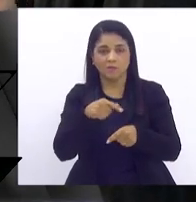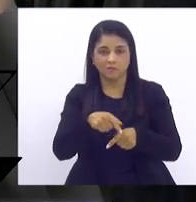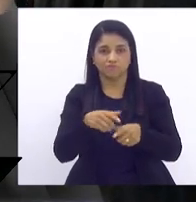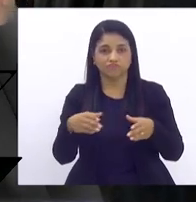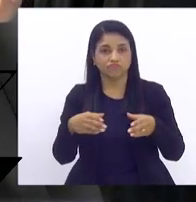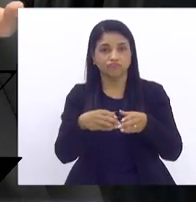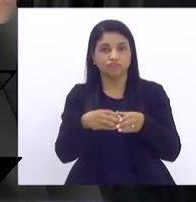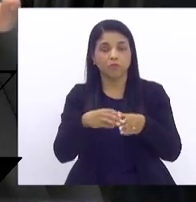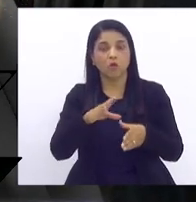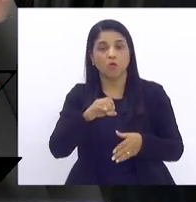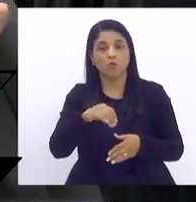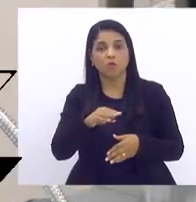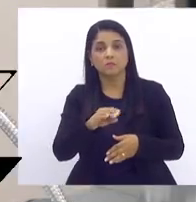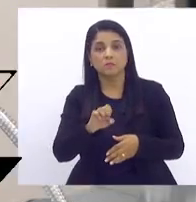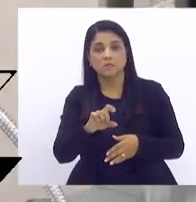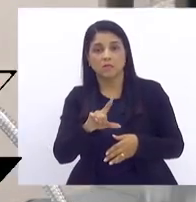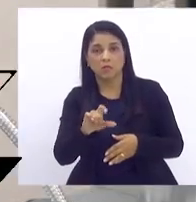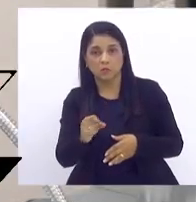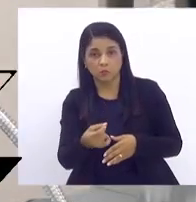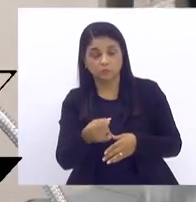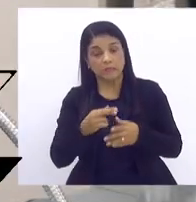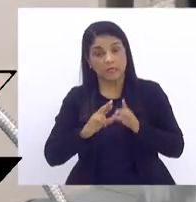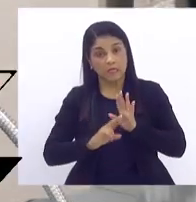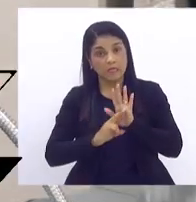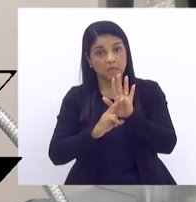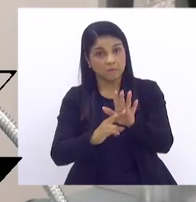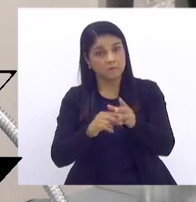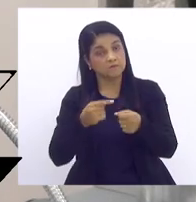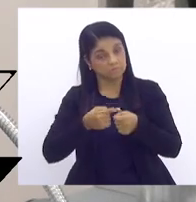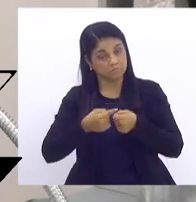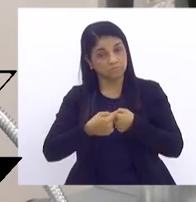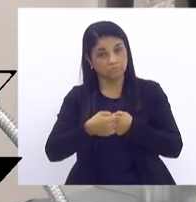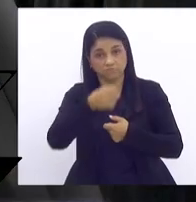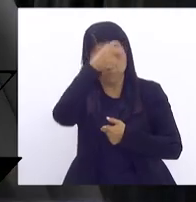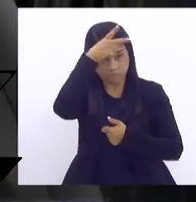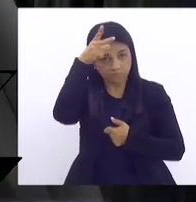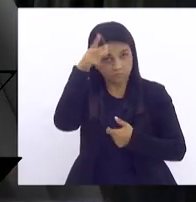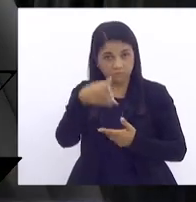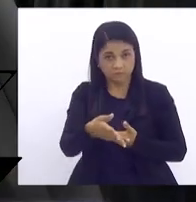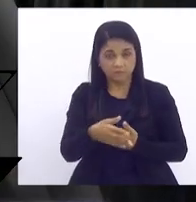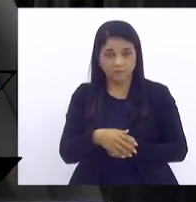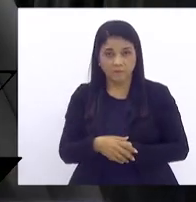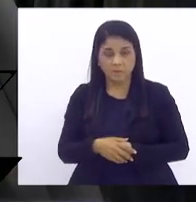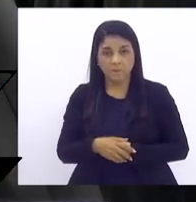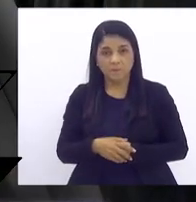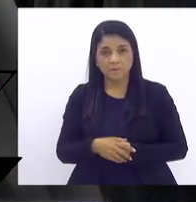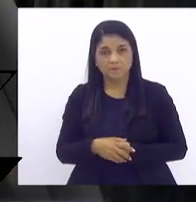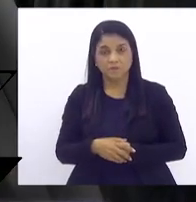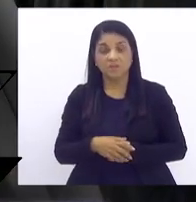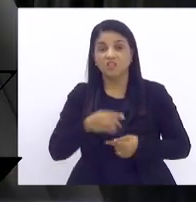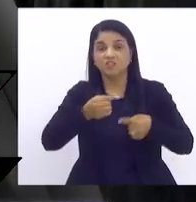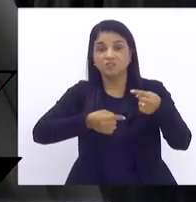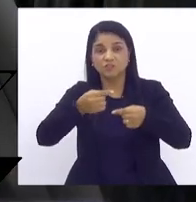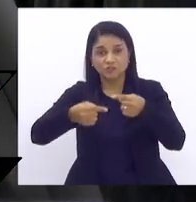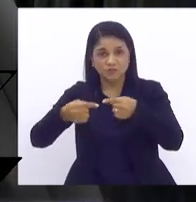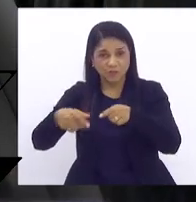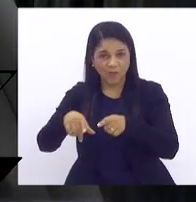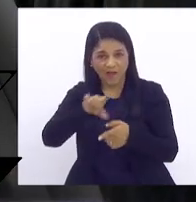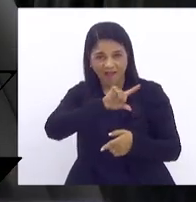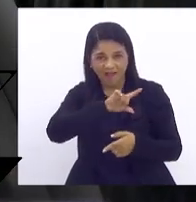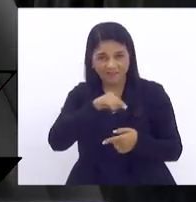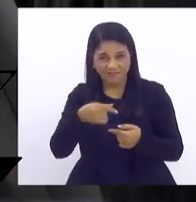Entendeu? Que tem a representação municipal, inclusive. Tem assento dos prefeitos. Aquela discussão que a gente travou aqui